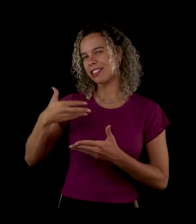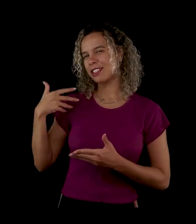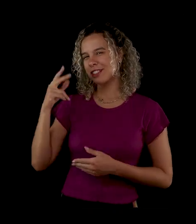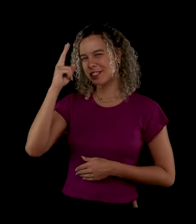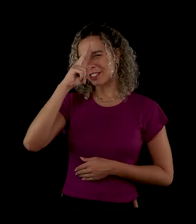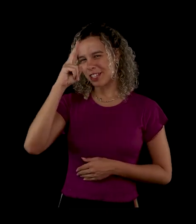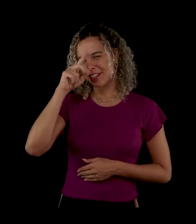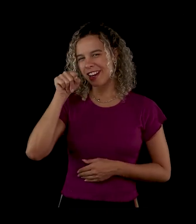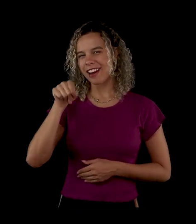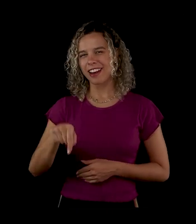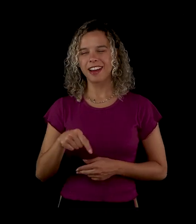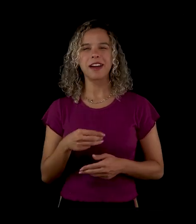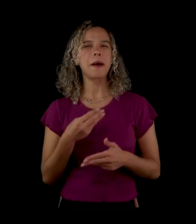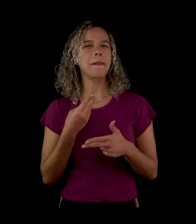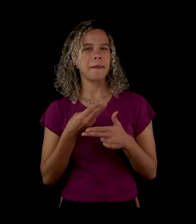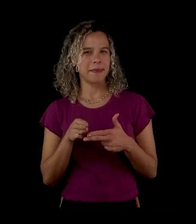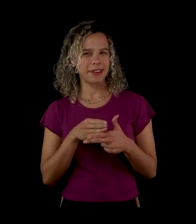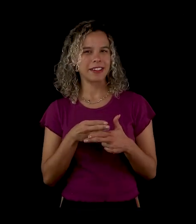da história do Maracanã,